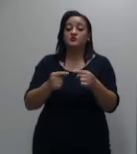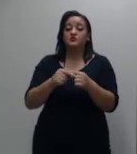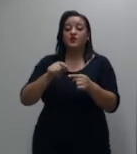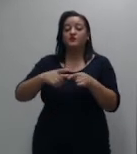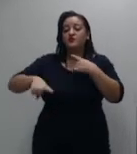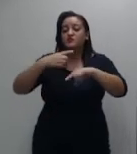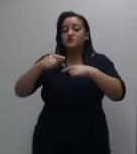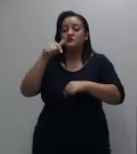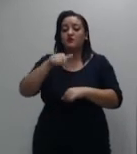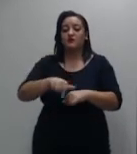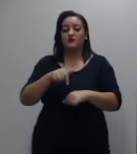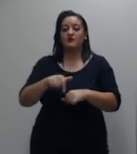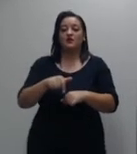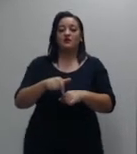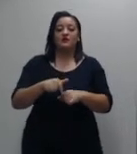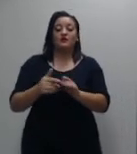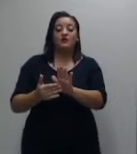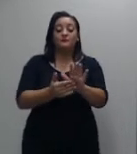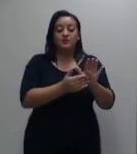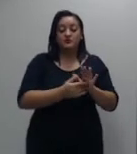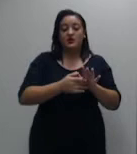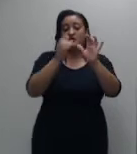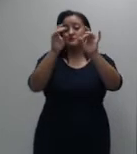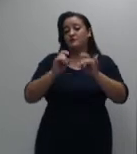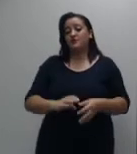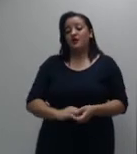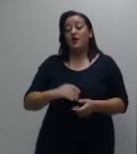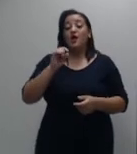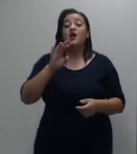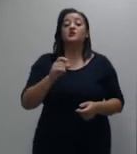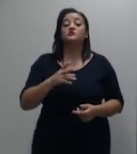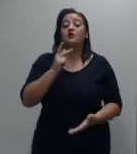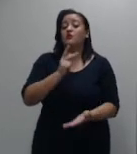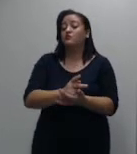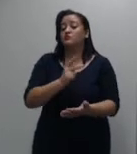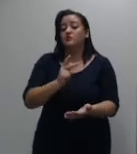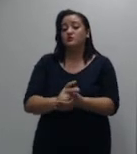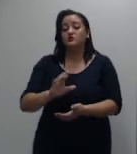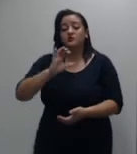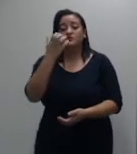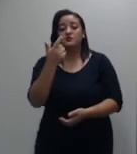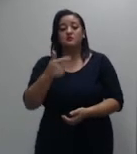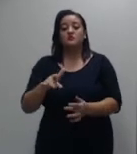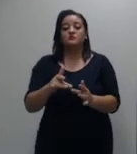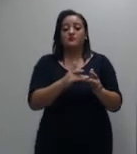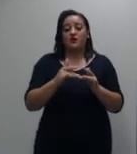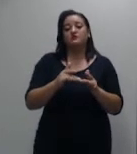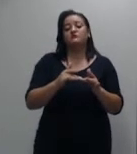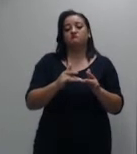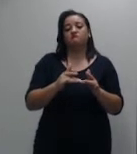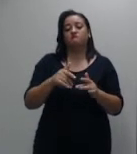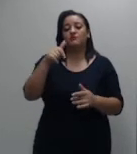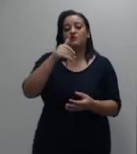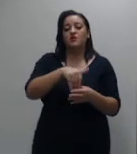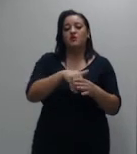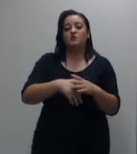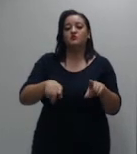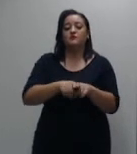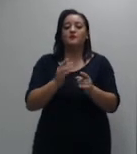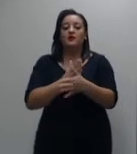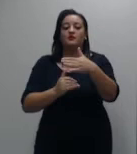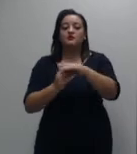discussão aqui estão trazido especificamente é somente alguma ligação de uma decisão estrangeiro dentro da delimitação